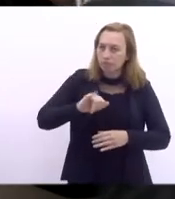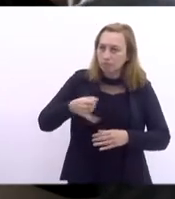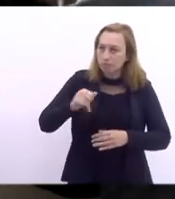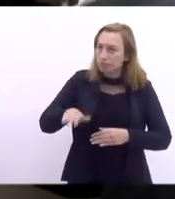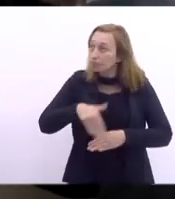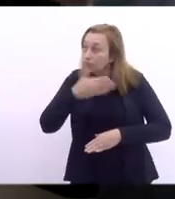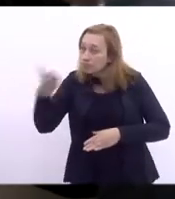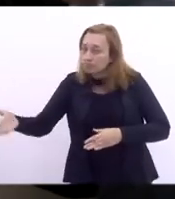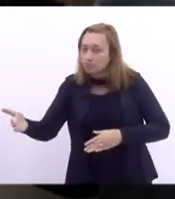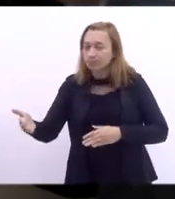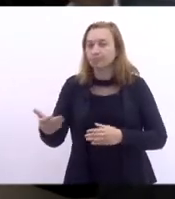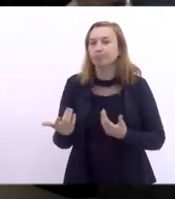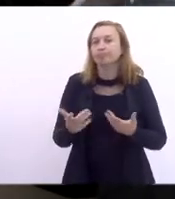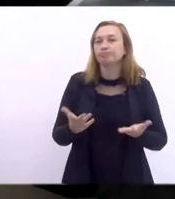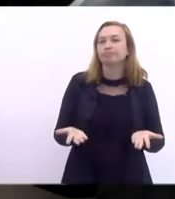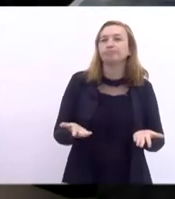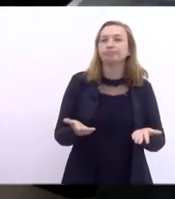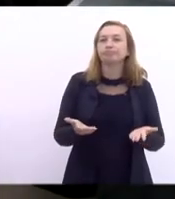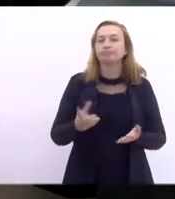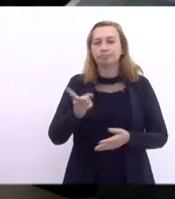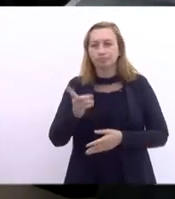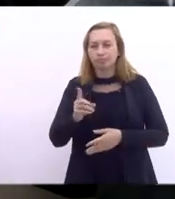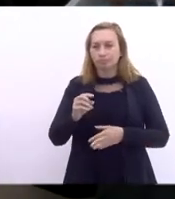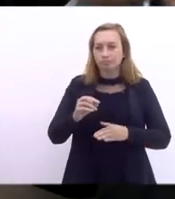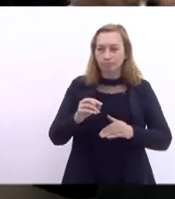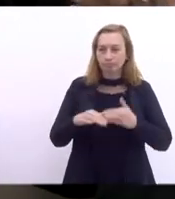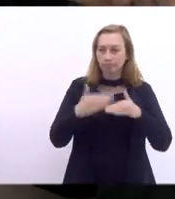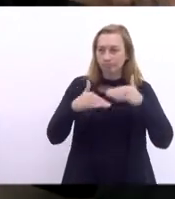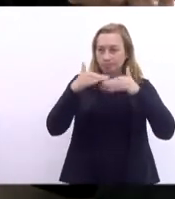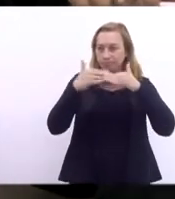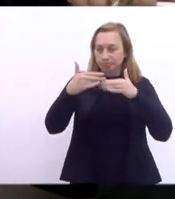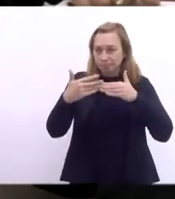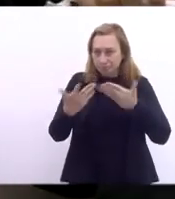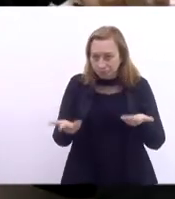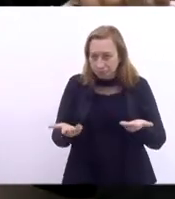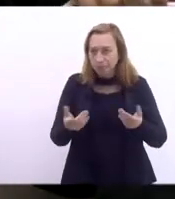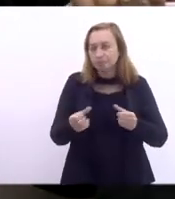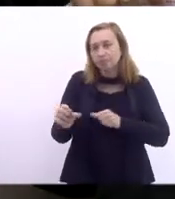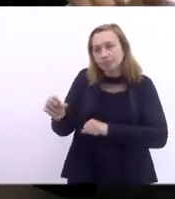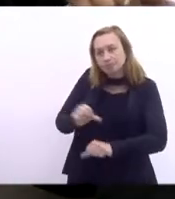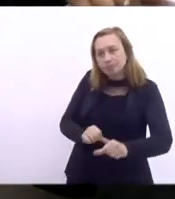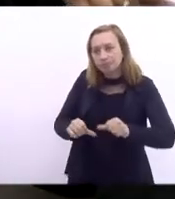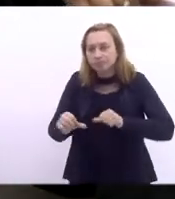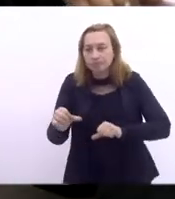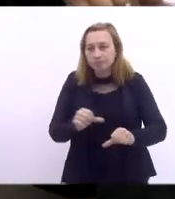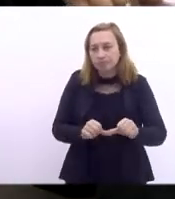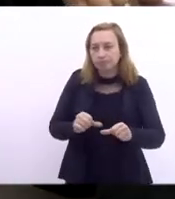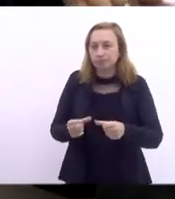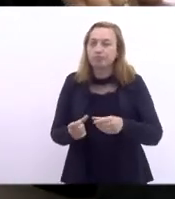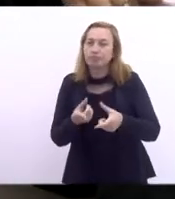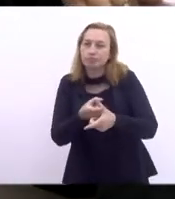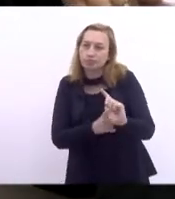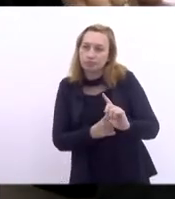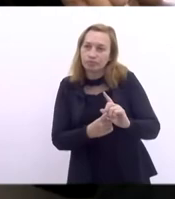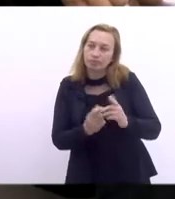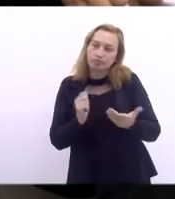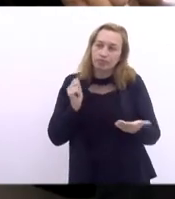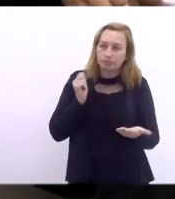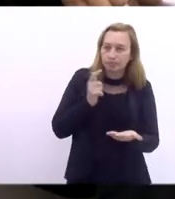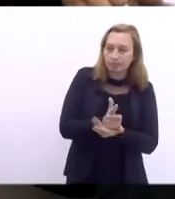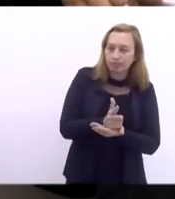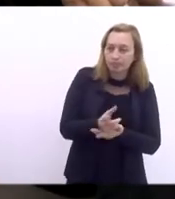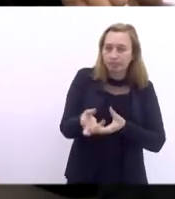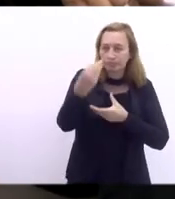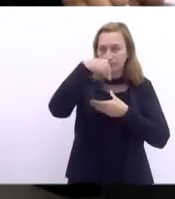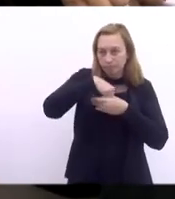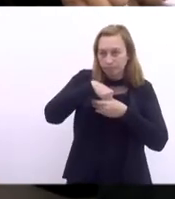né é o ouvir essa essa essa troca de dívida interna por dívida externa com